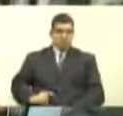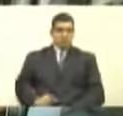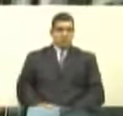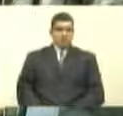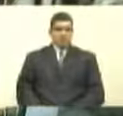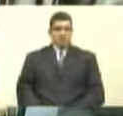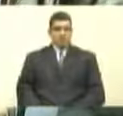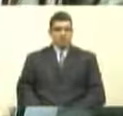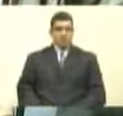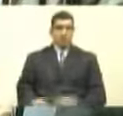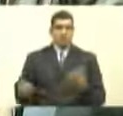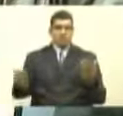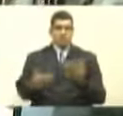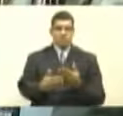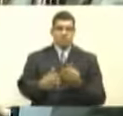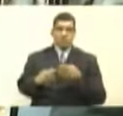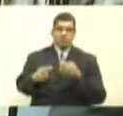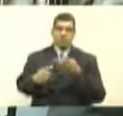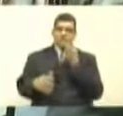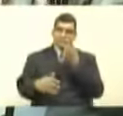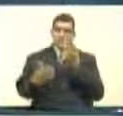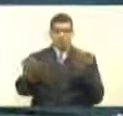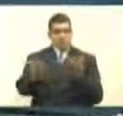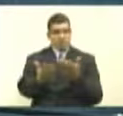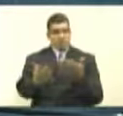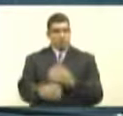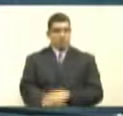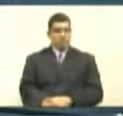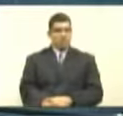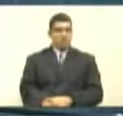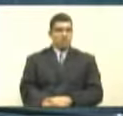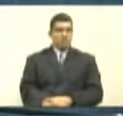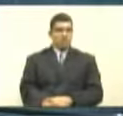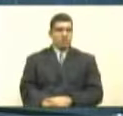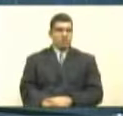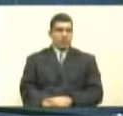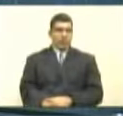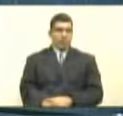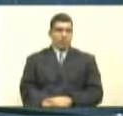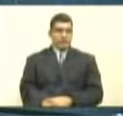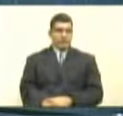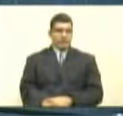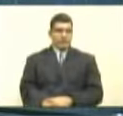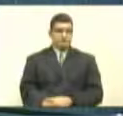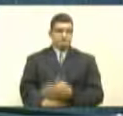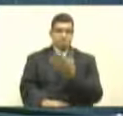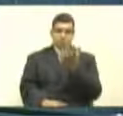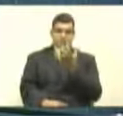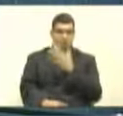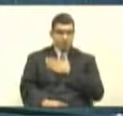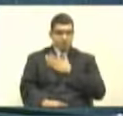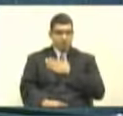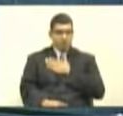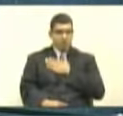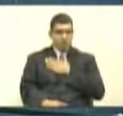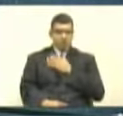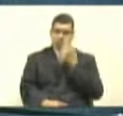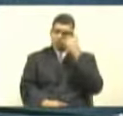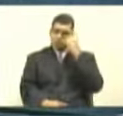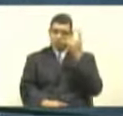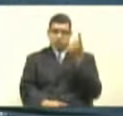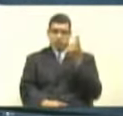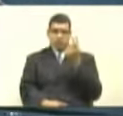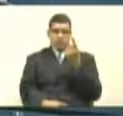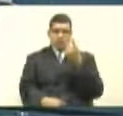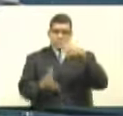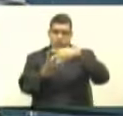o que me traz aqui nessa tribuna é algo que, para mim, que ainda acredito no